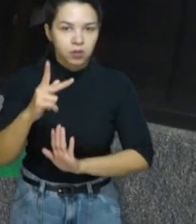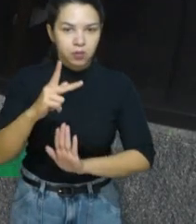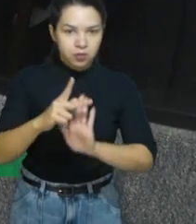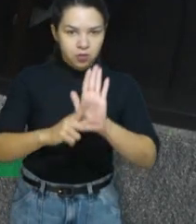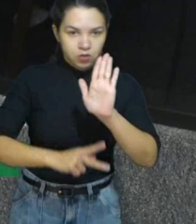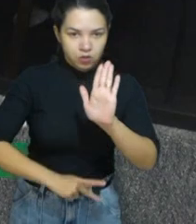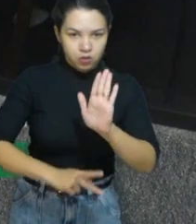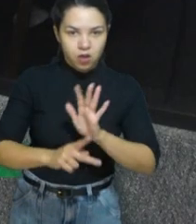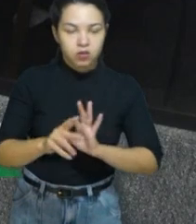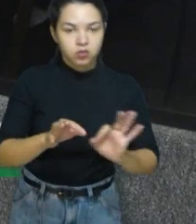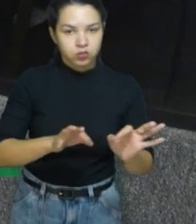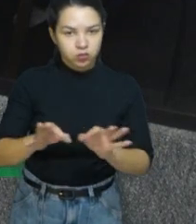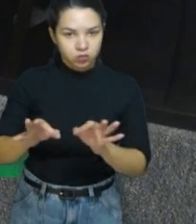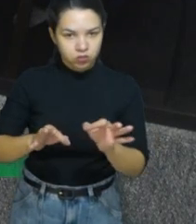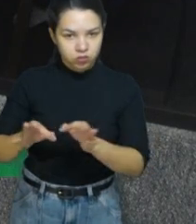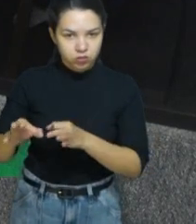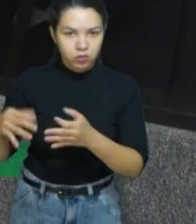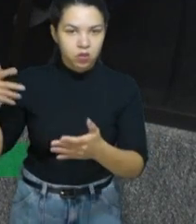foram realizados ao longo da